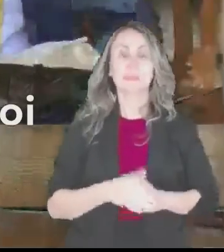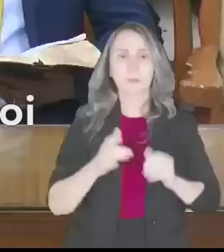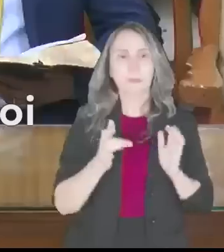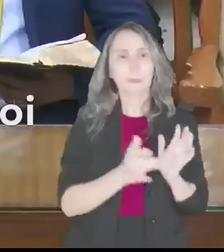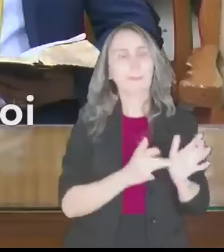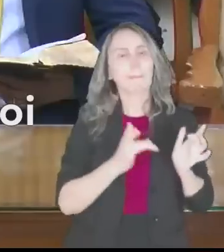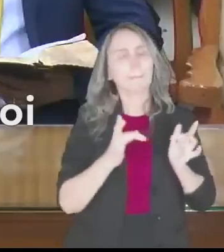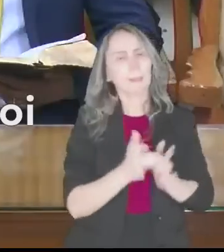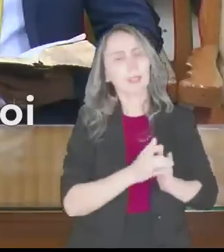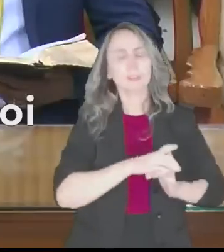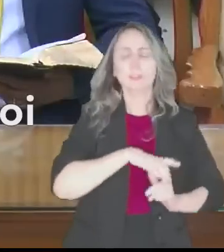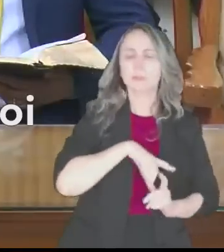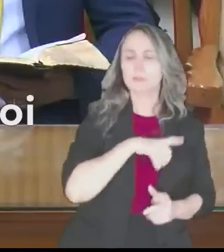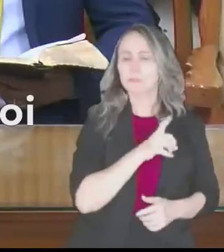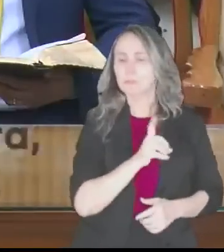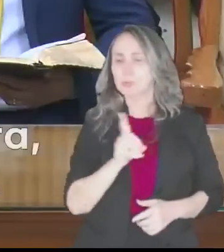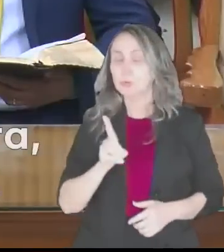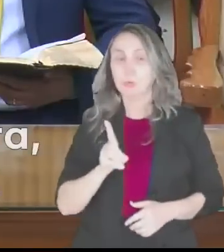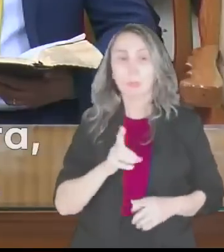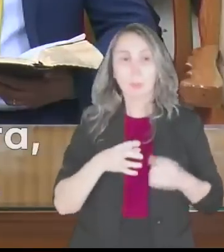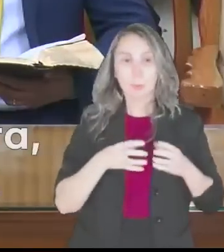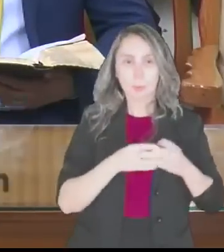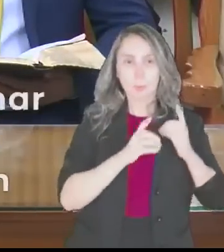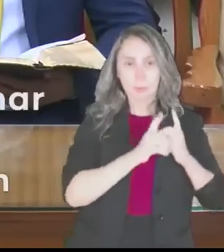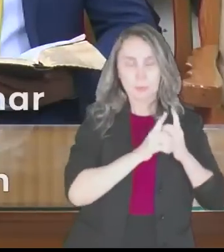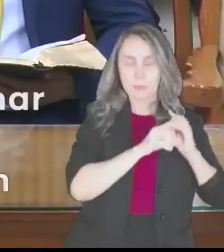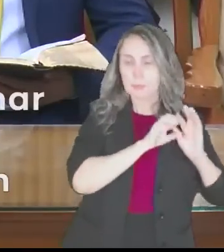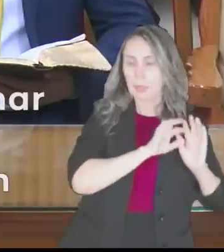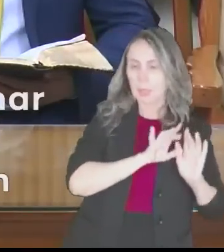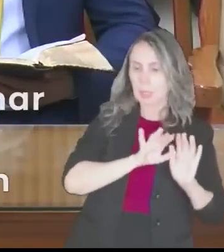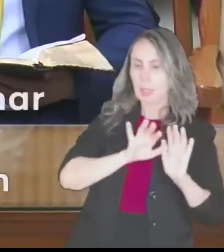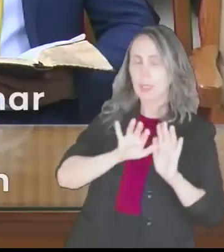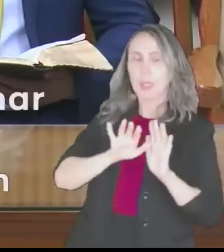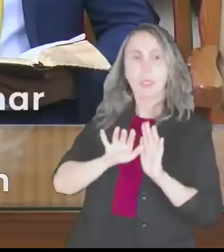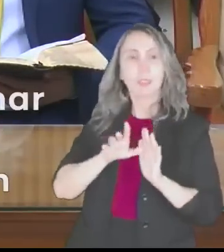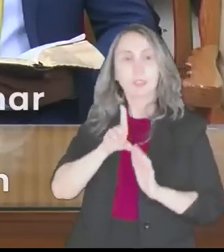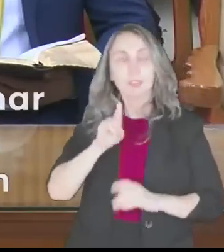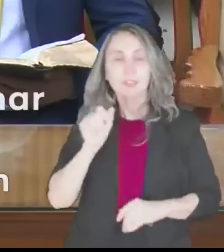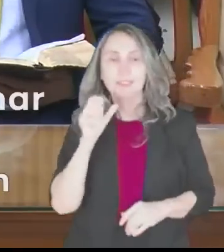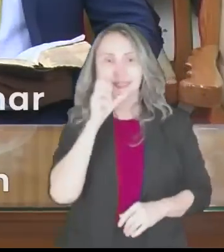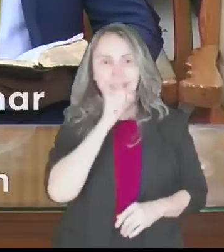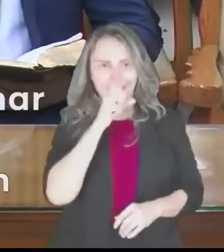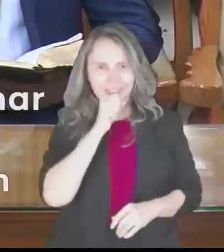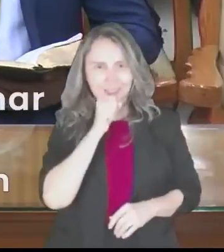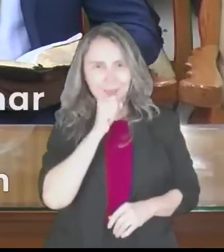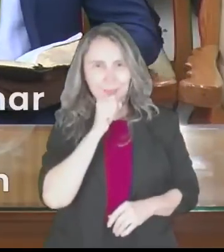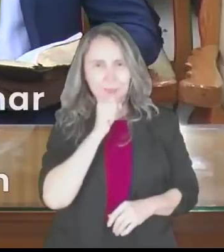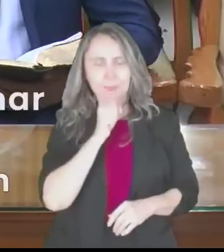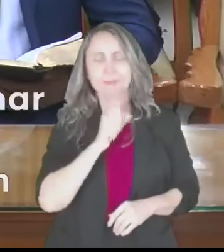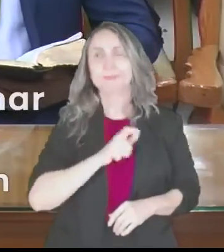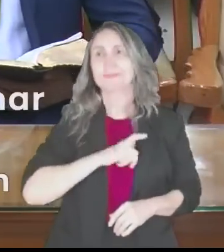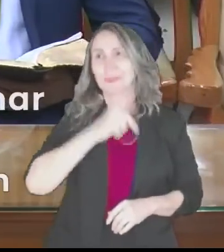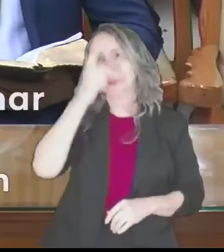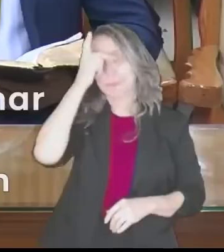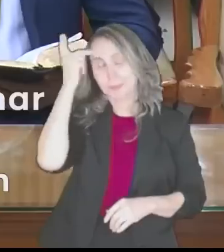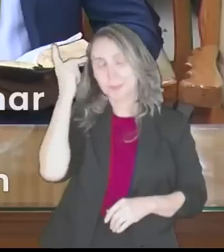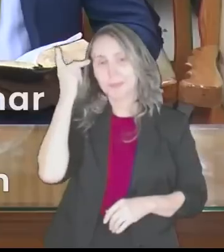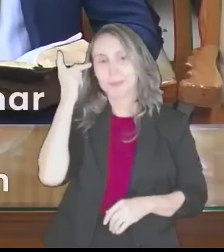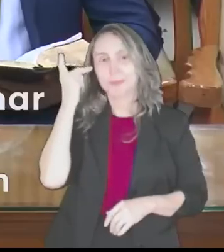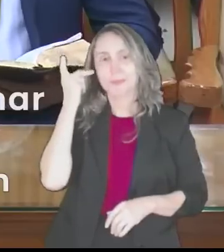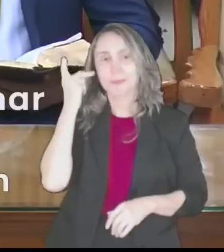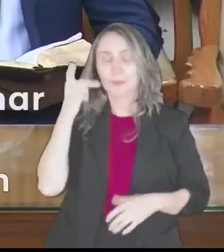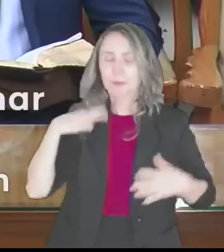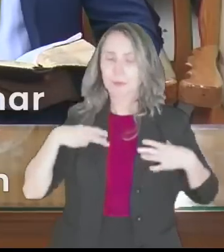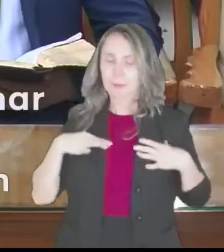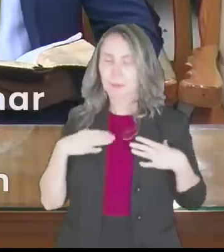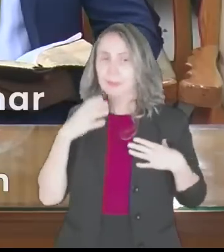à sua terra e os seus discípulos o seguiram. Prossiga. E chegando o sábado, aí alguém que guarda sábado diz: Jesus guardava o sábado. Não, Jesus ia